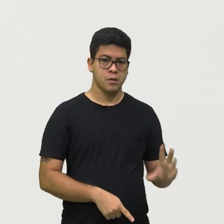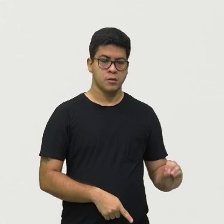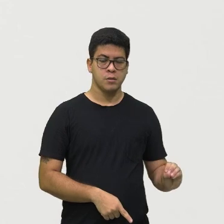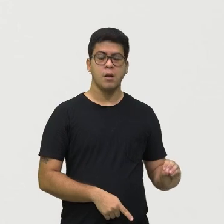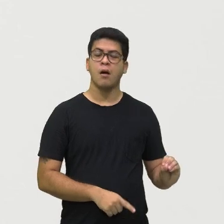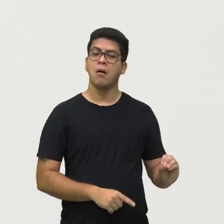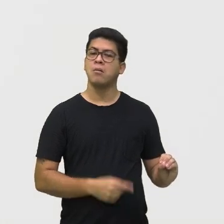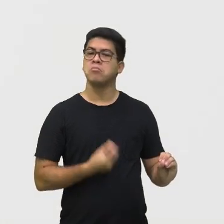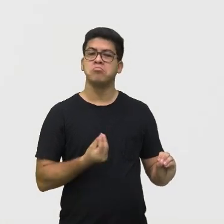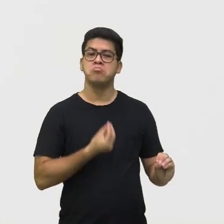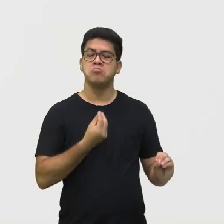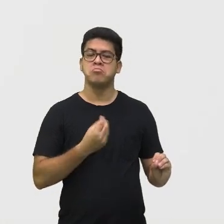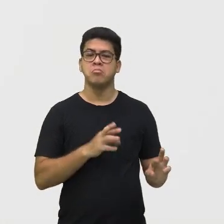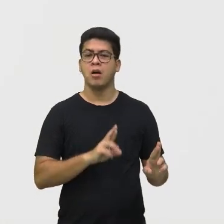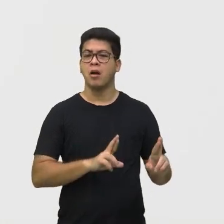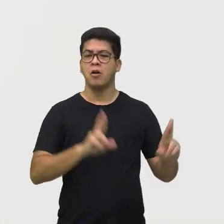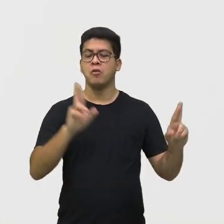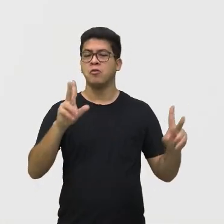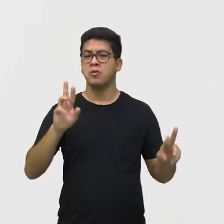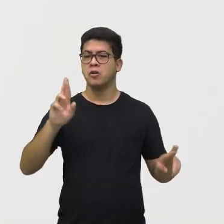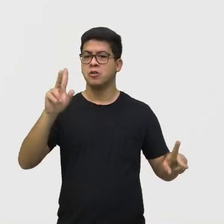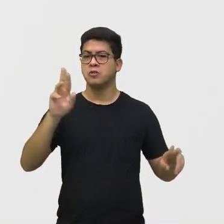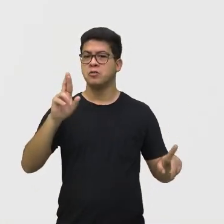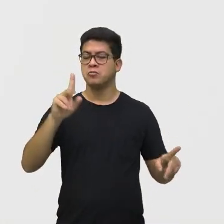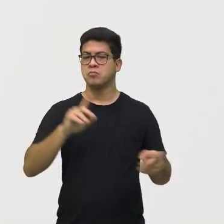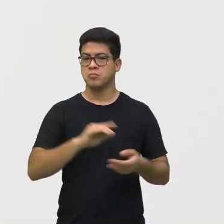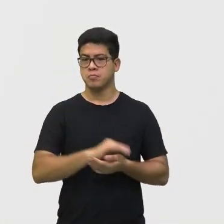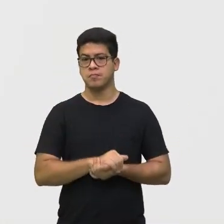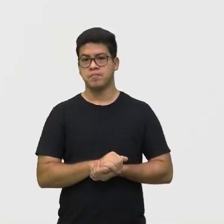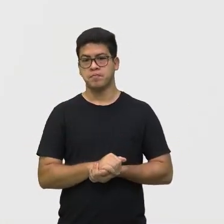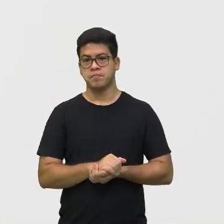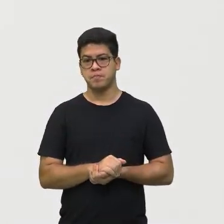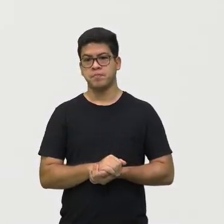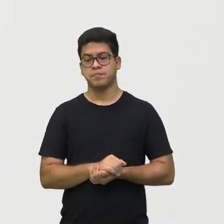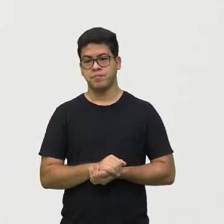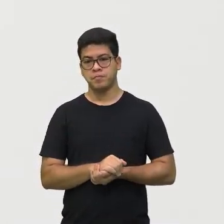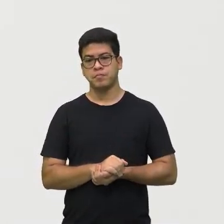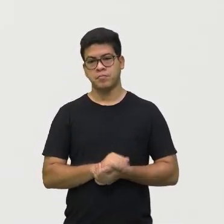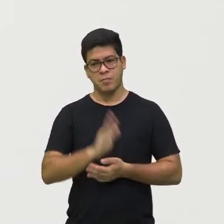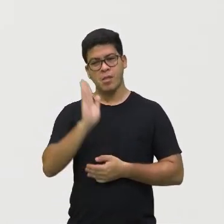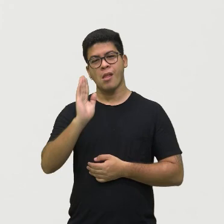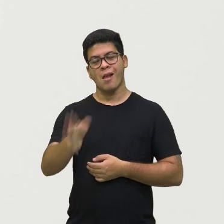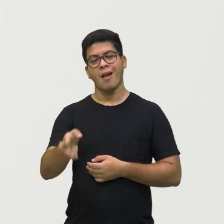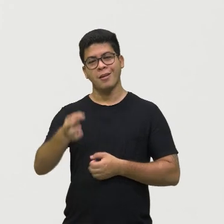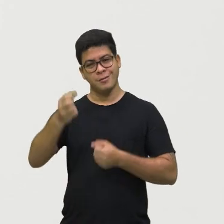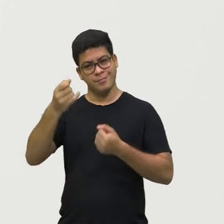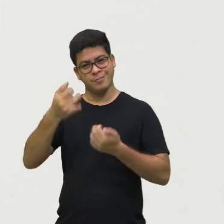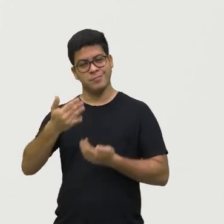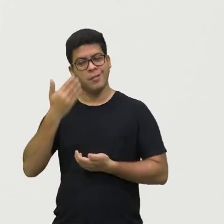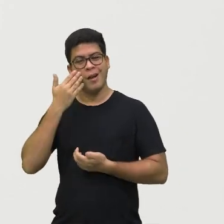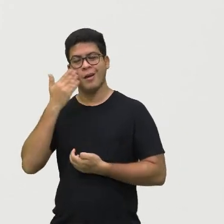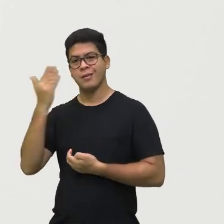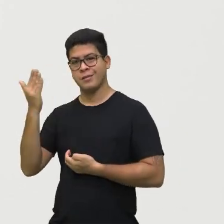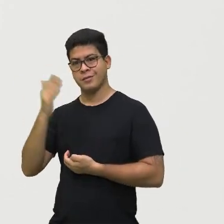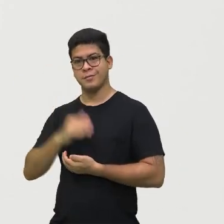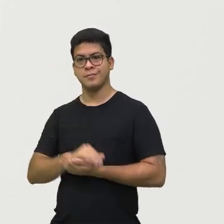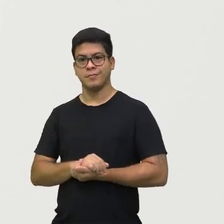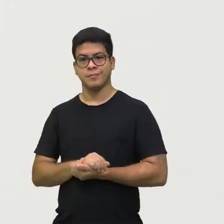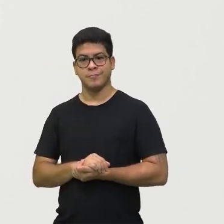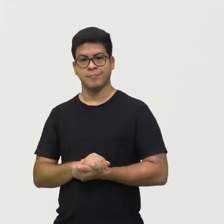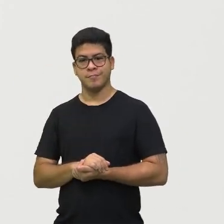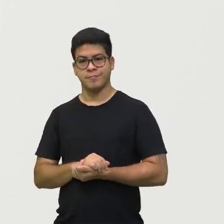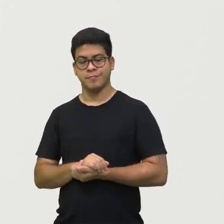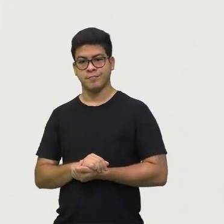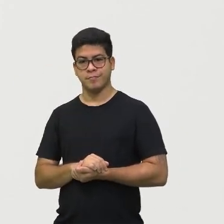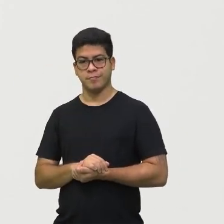diferença de potencial depois entre eles. Aqui vamos ver na solução da questão número 2, veja só. O potencial elétrico